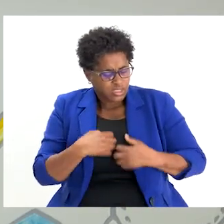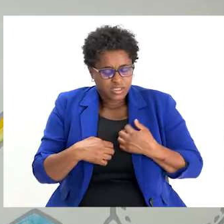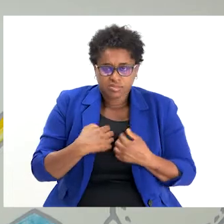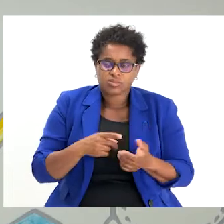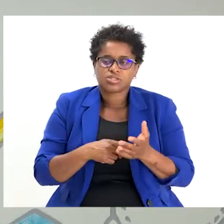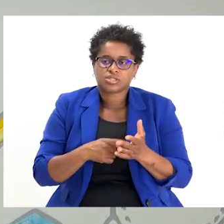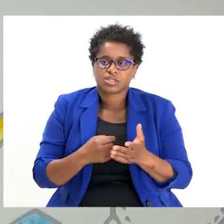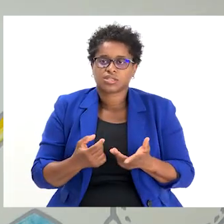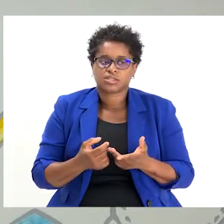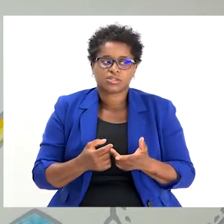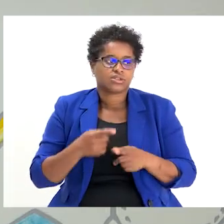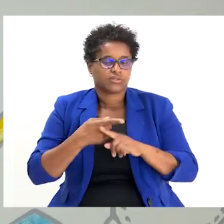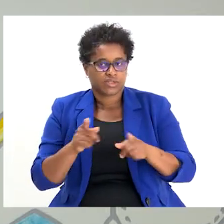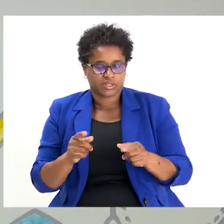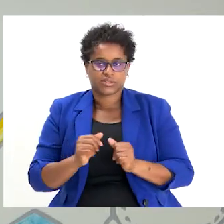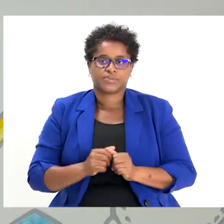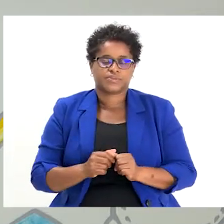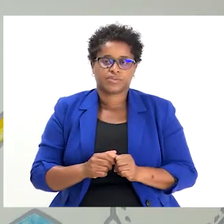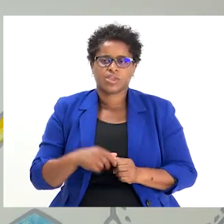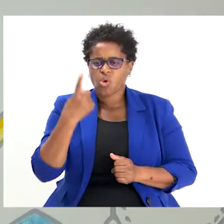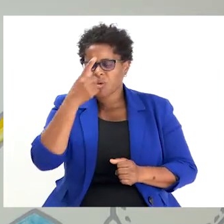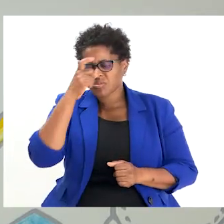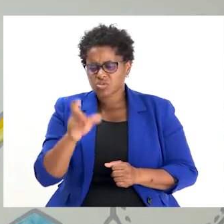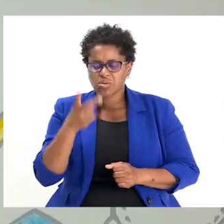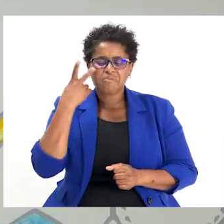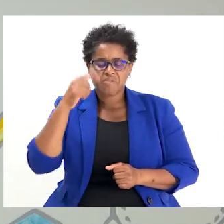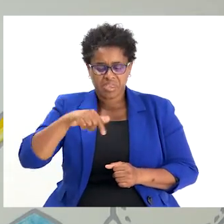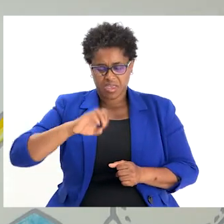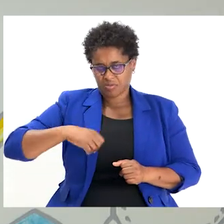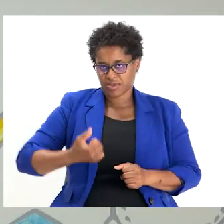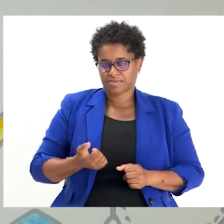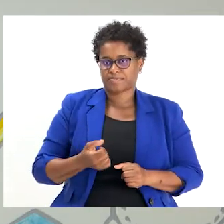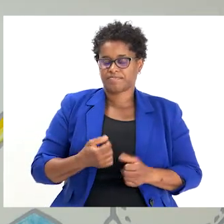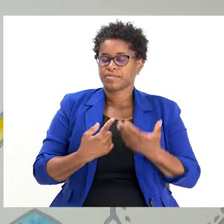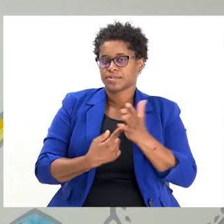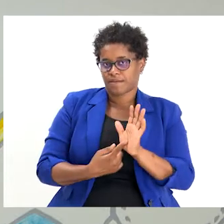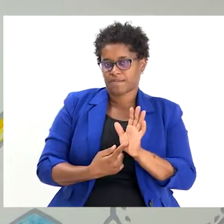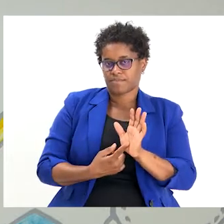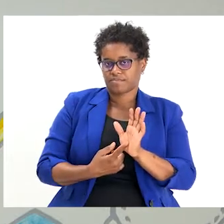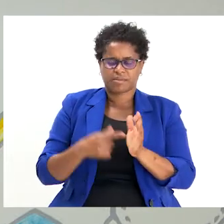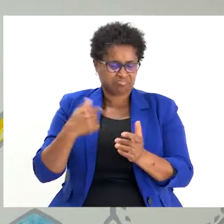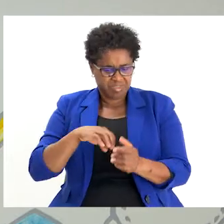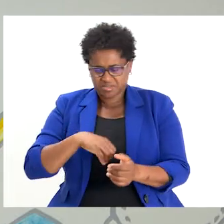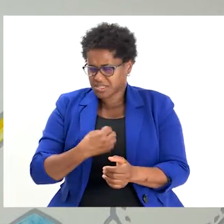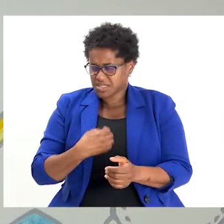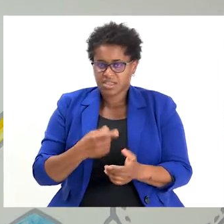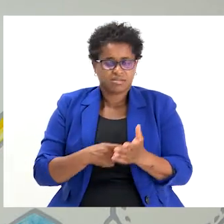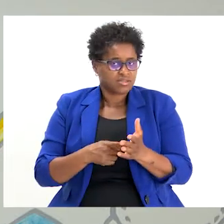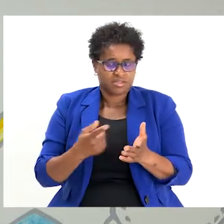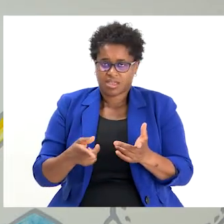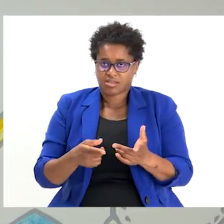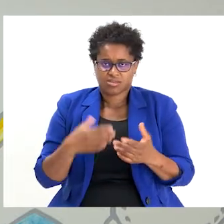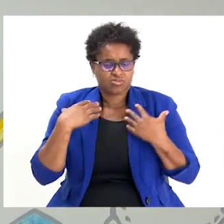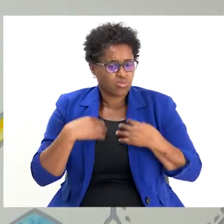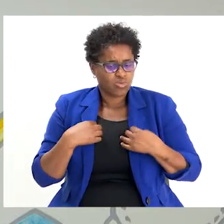necessidades diferentes. Uma pessoa que vive aqui em Cabo Verde, por exemplo, não sente a necessidade de usar